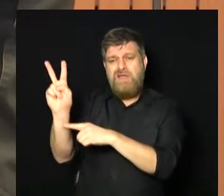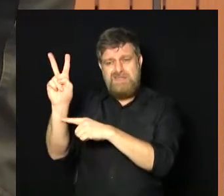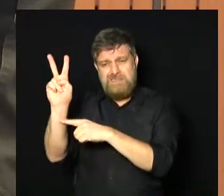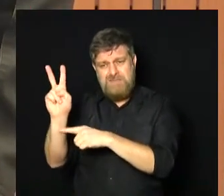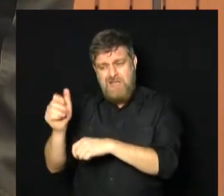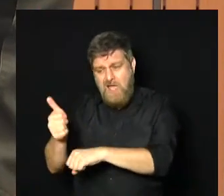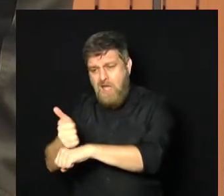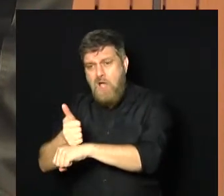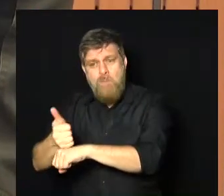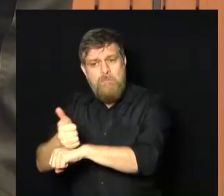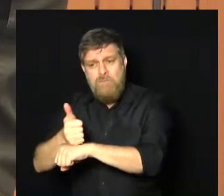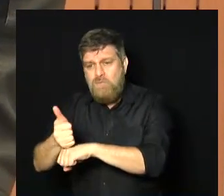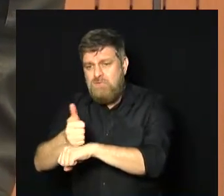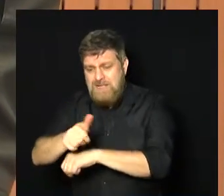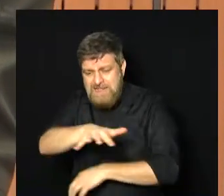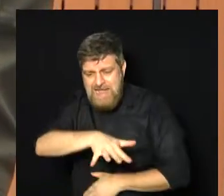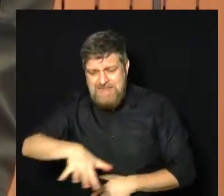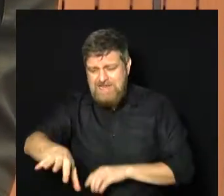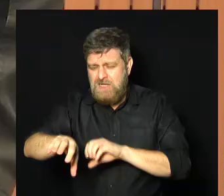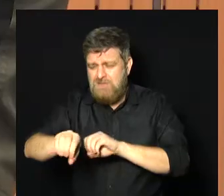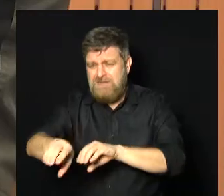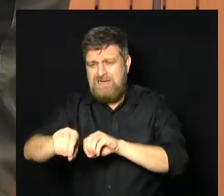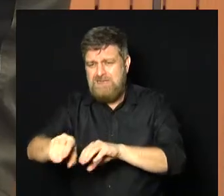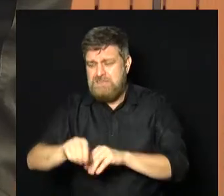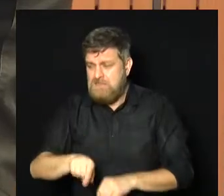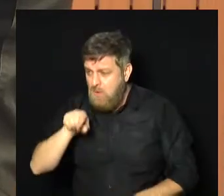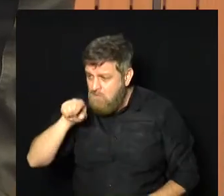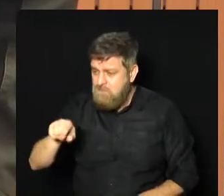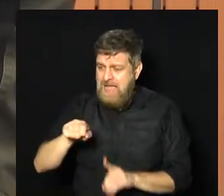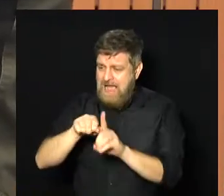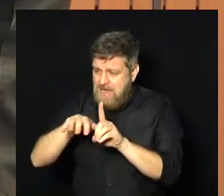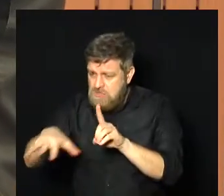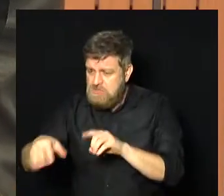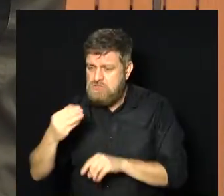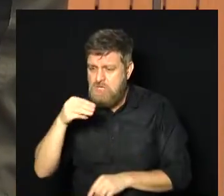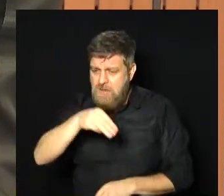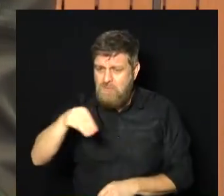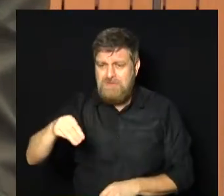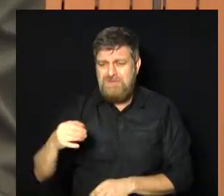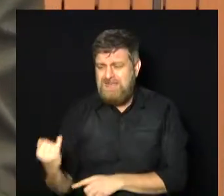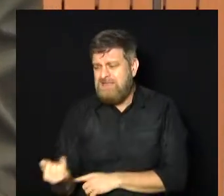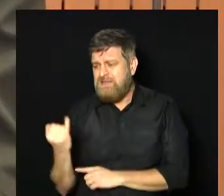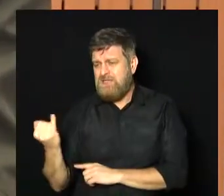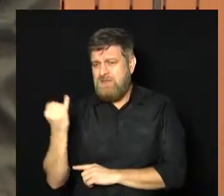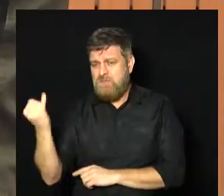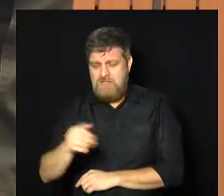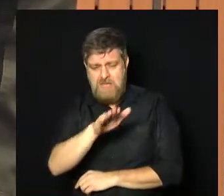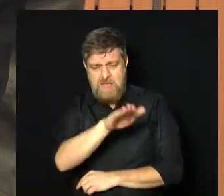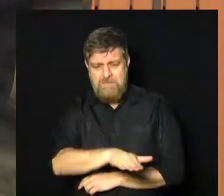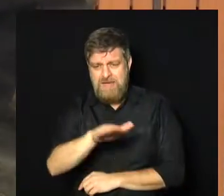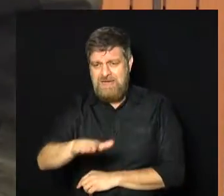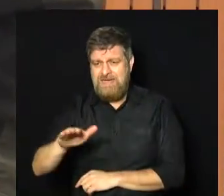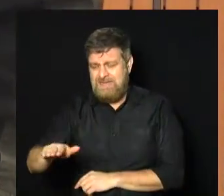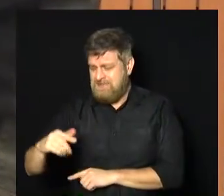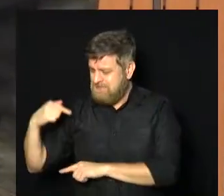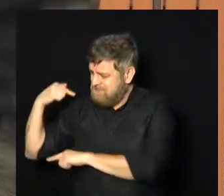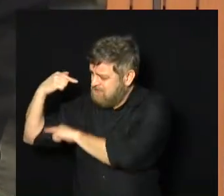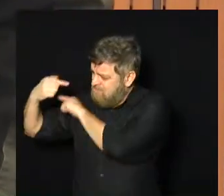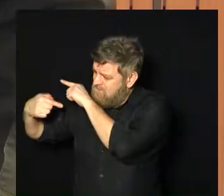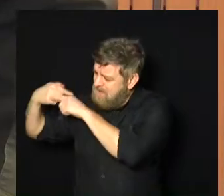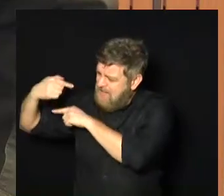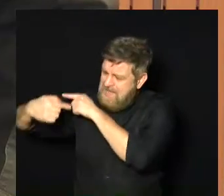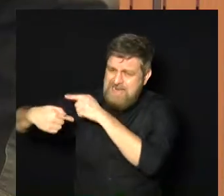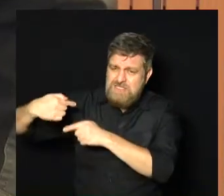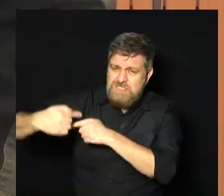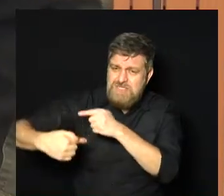para a educação infantil da nossa cidade, tão importante para milhares de crianças, né, de várias gerações, né, e